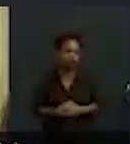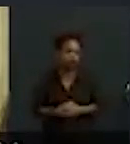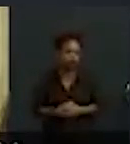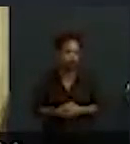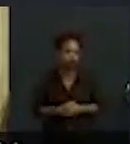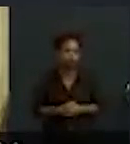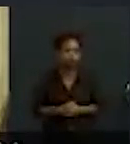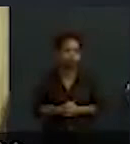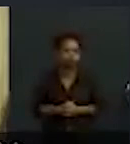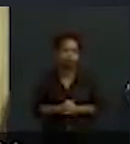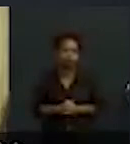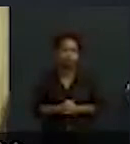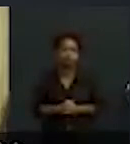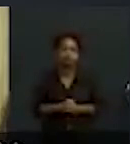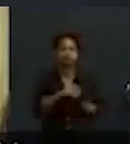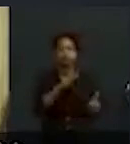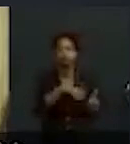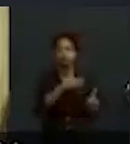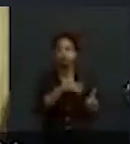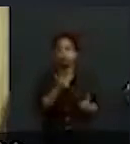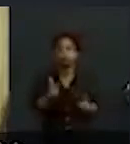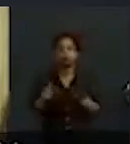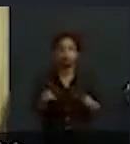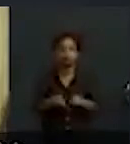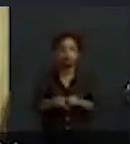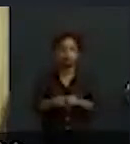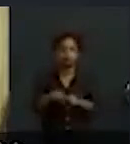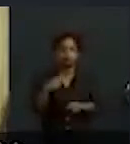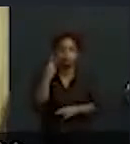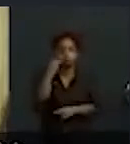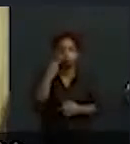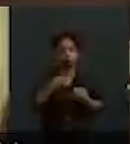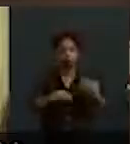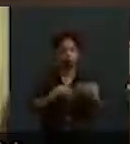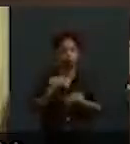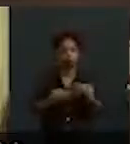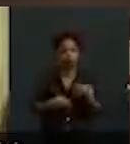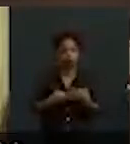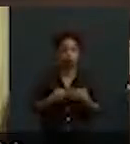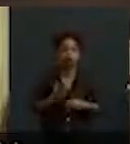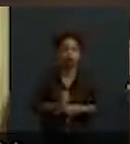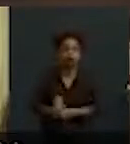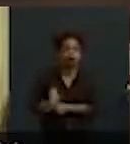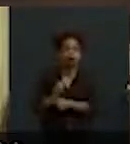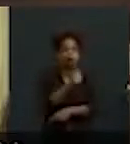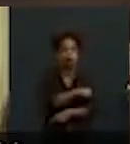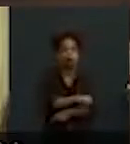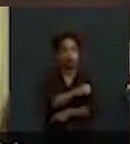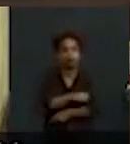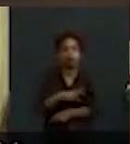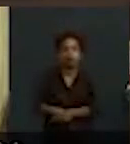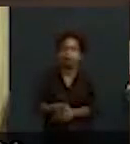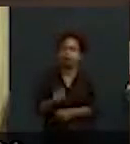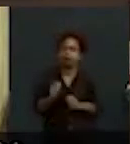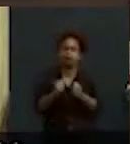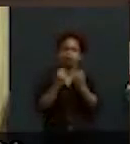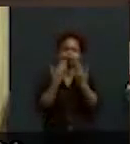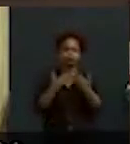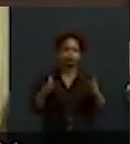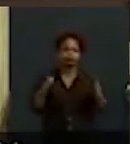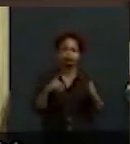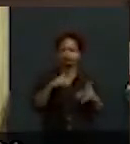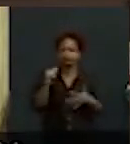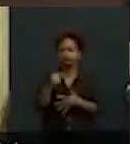O próximo homenageado é um combativo promotor de justiça do Estado do Rio de Janeiro, com um amplo histórico